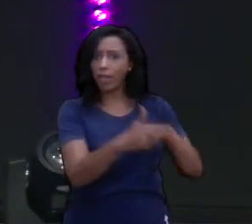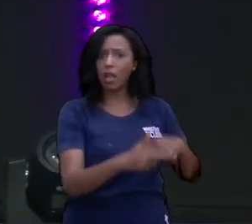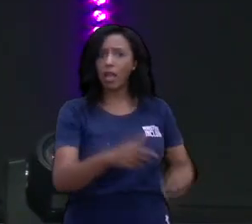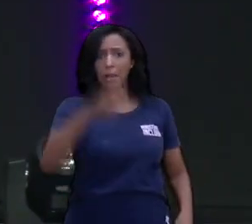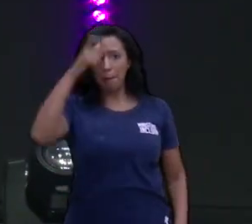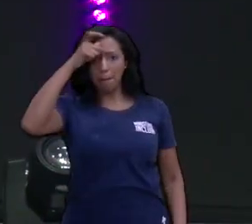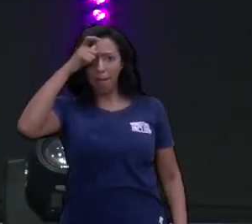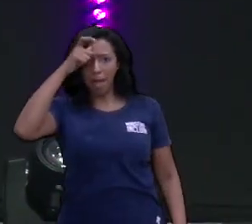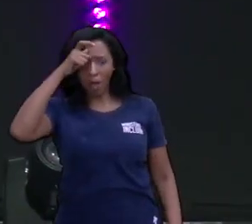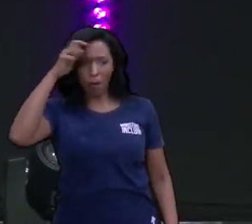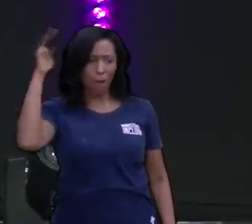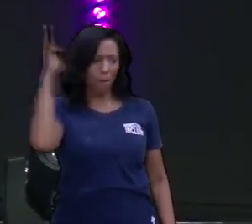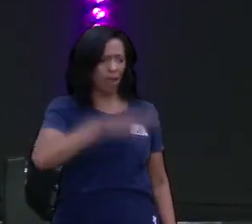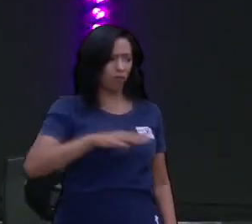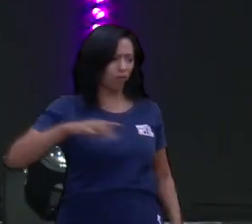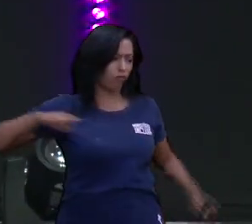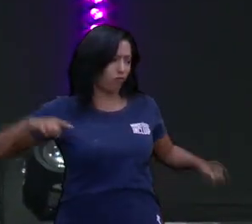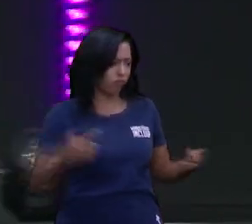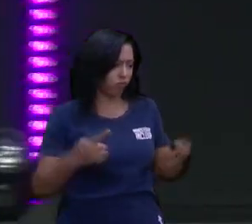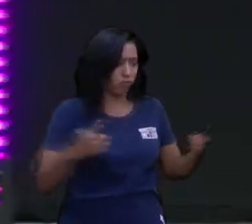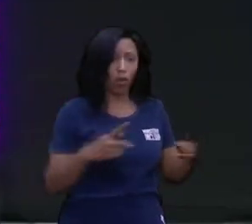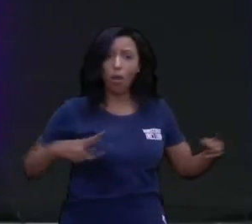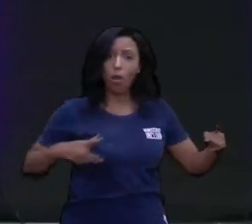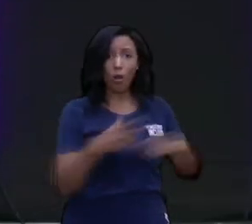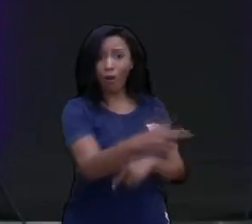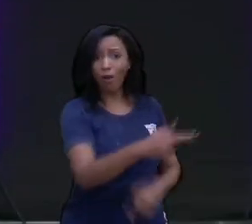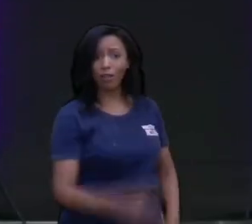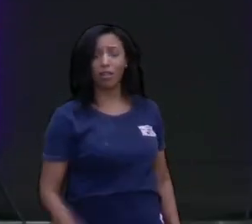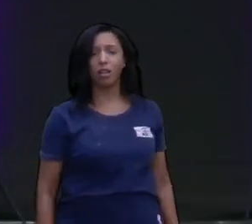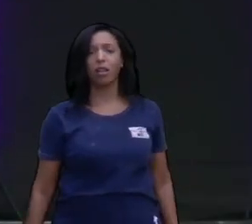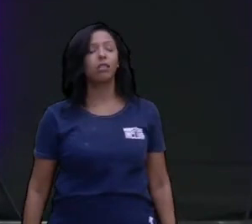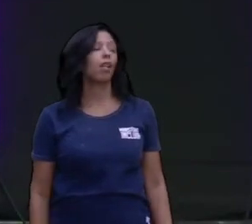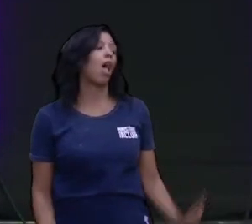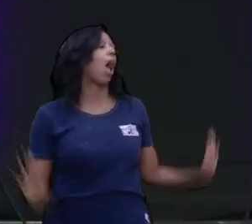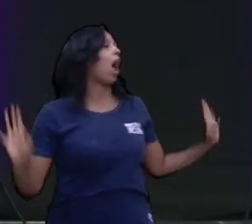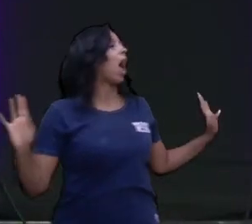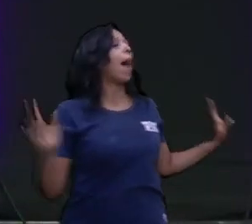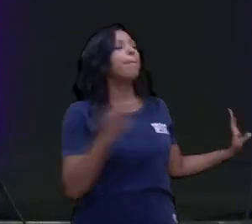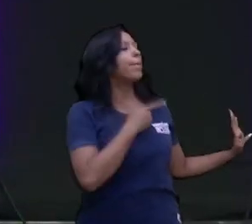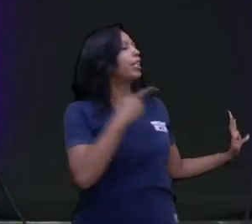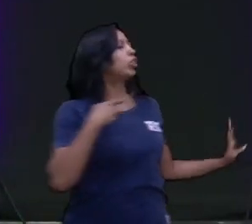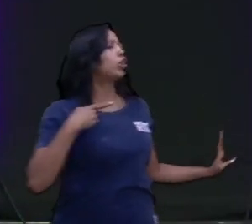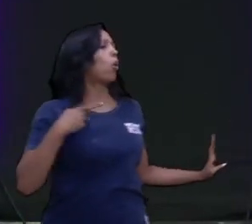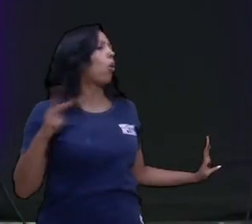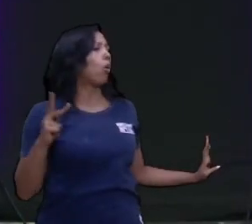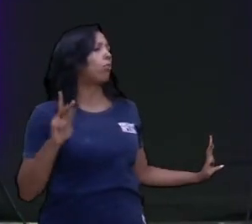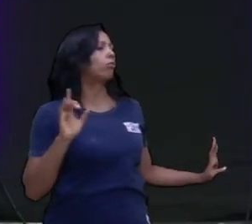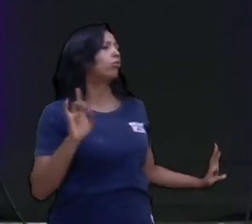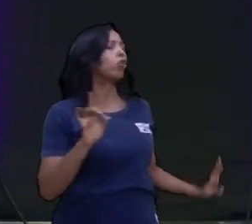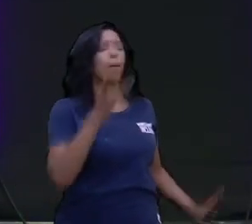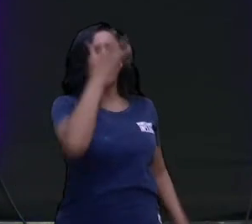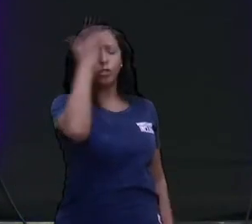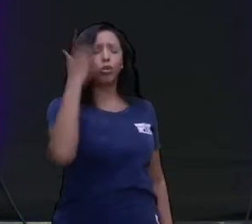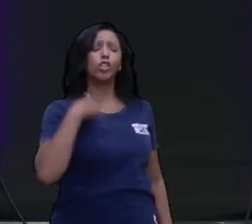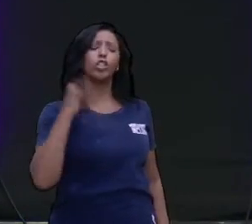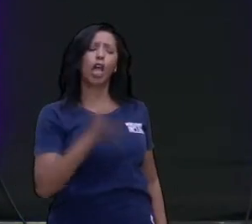e O pastor mais estou aqui embaixo tinha machucado que sabe a dor que está sentindo é verdade